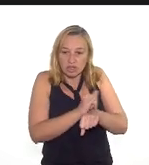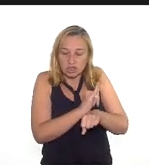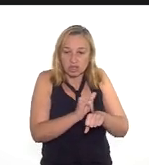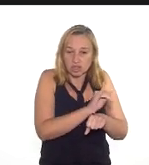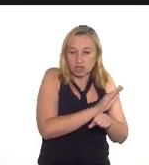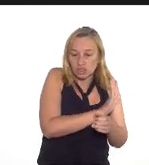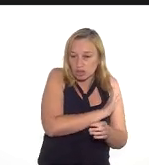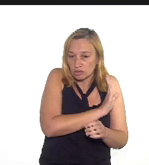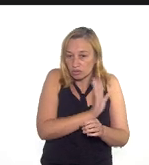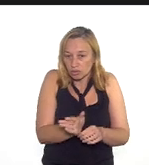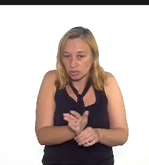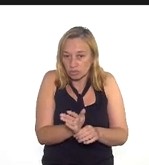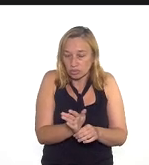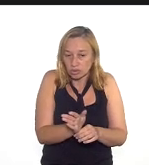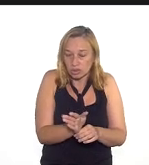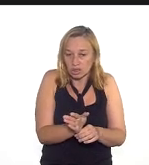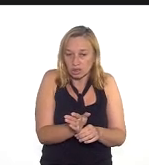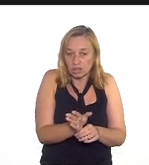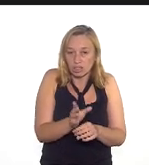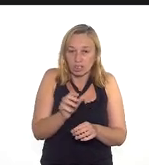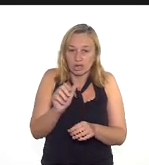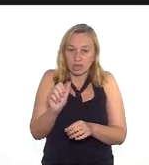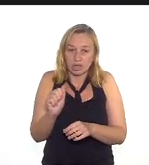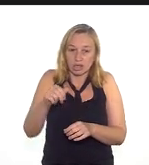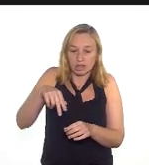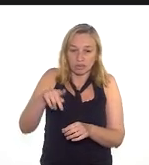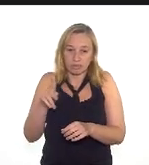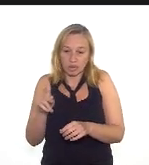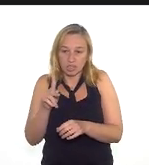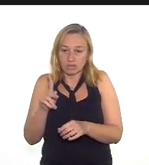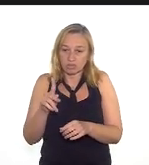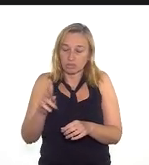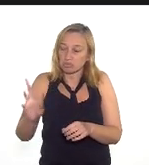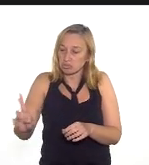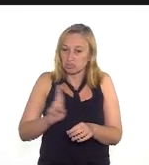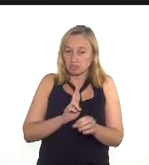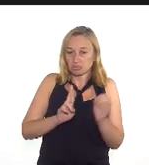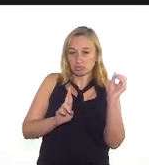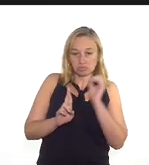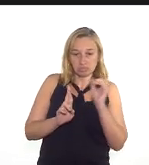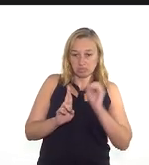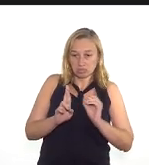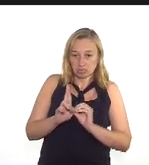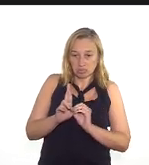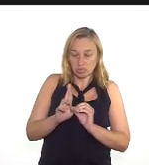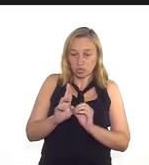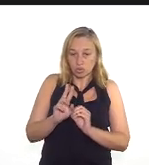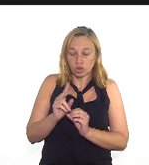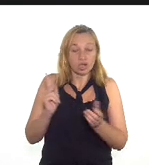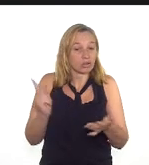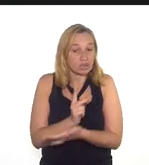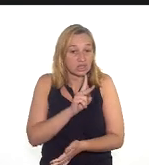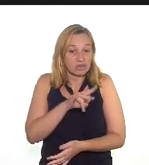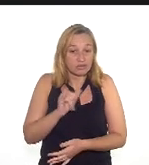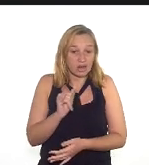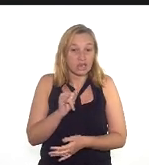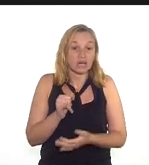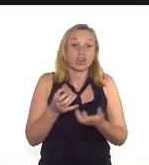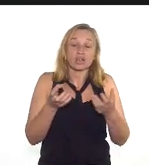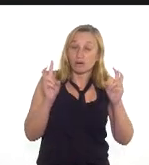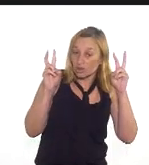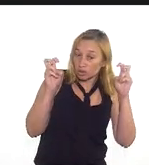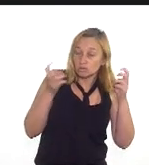o processo para a ANP, nós não temos ainda uma resposta do que vai acontecer, mas são situações que nós gostaríamos que